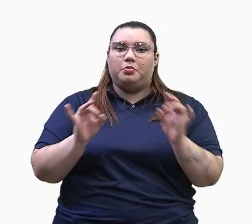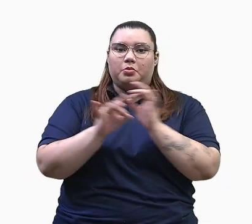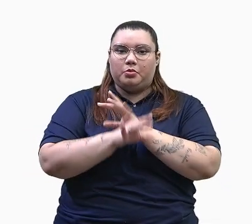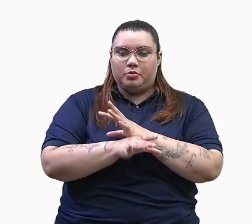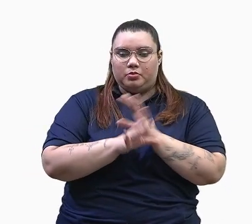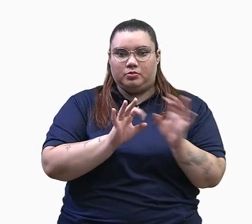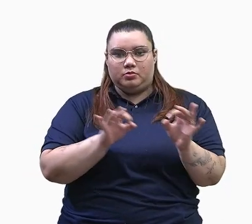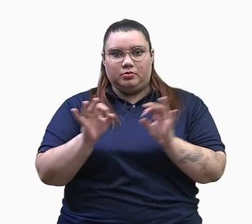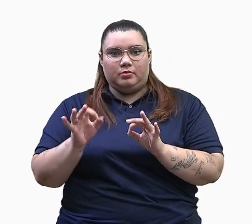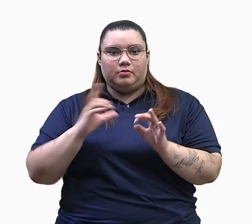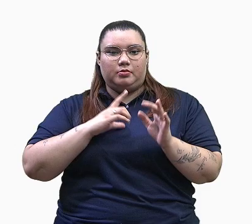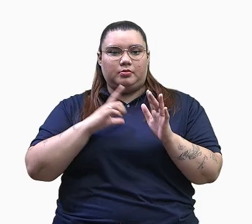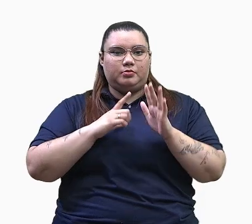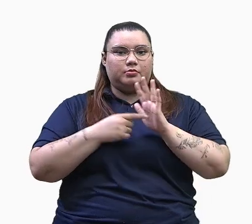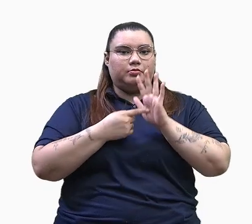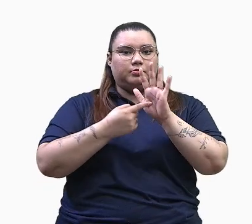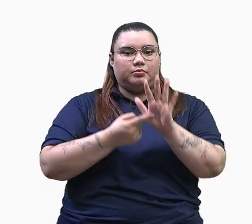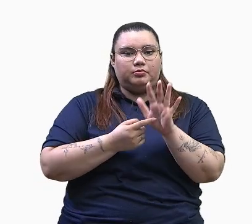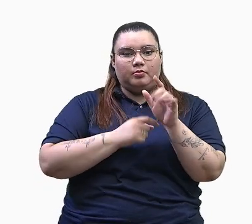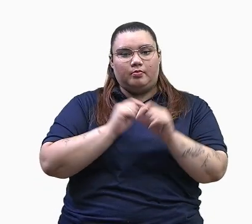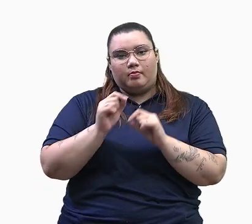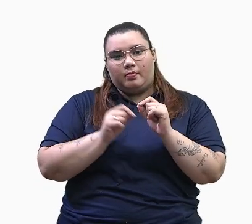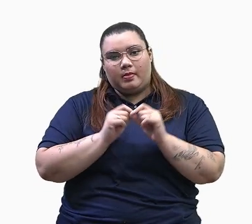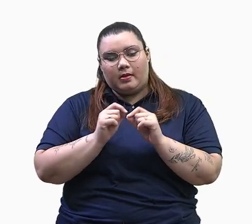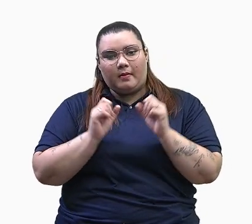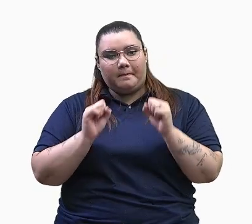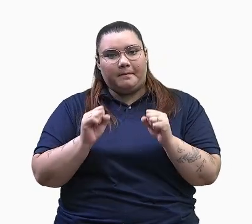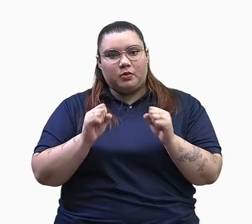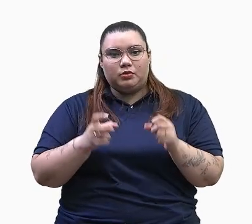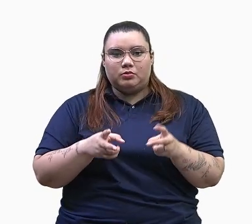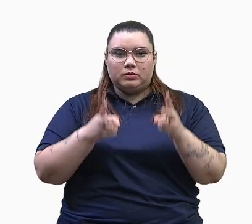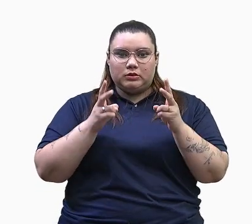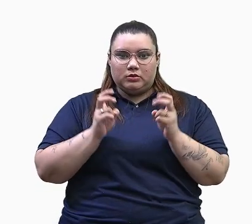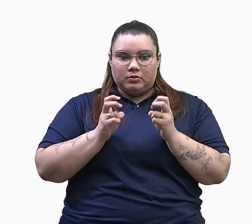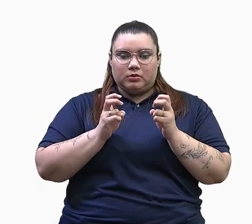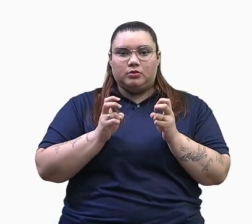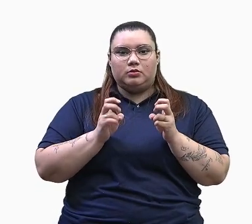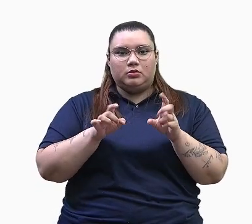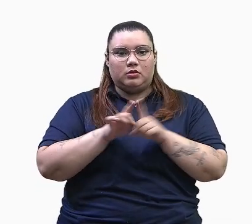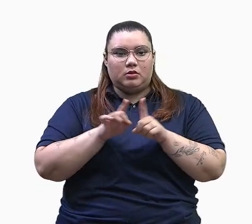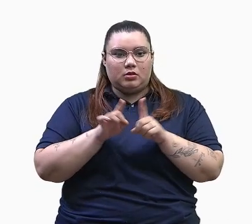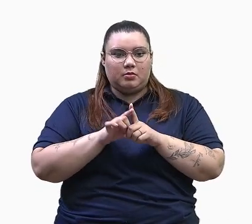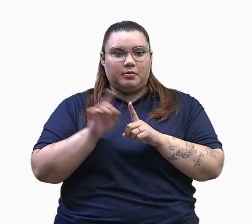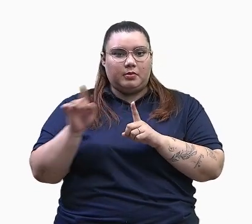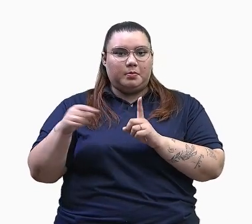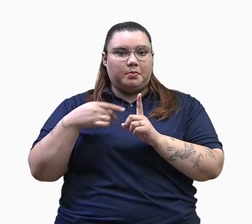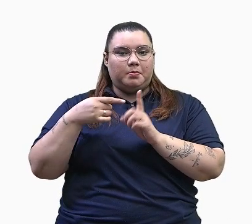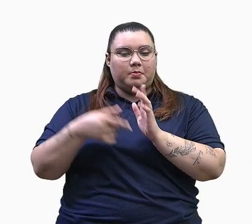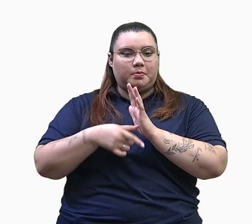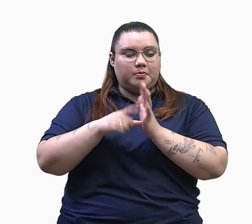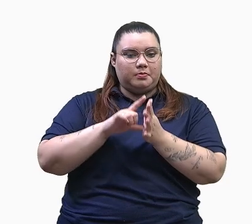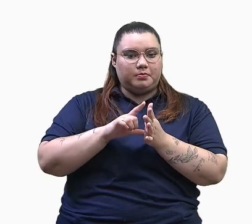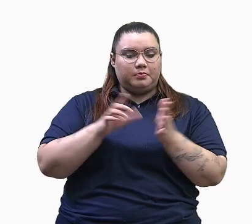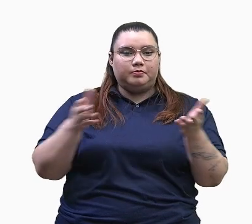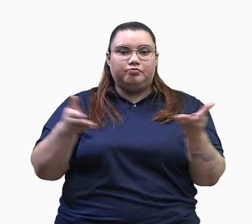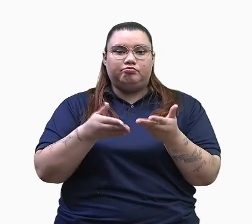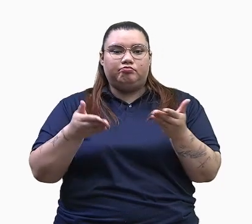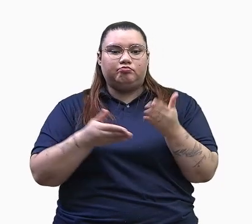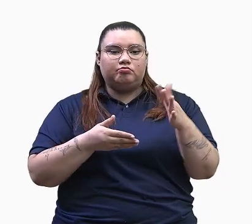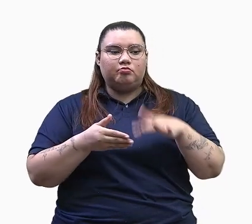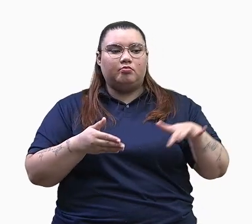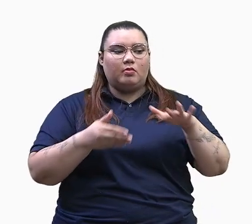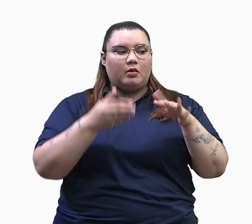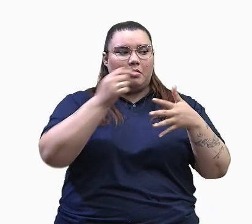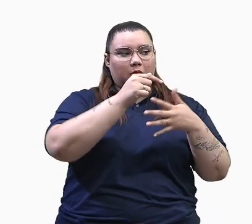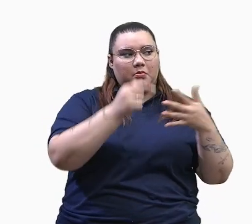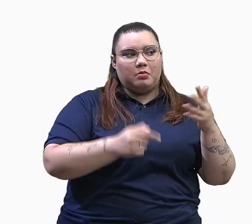né? Como a gente tem ali, como a gente pôde observar também na vantagem anterior. Vamos às desvantagens.